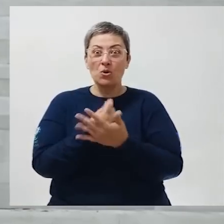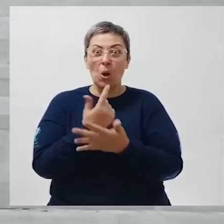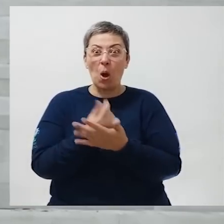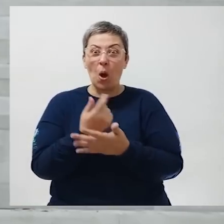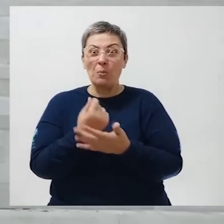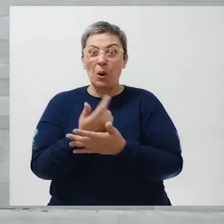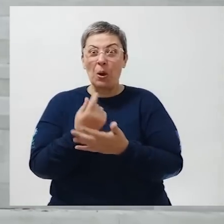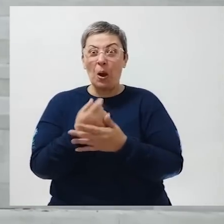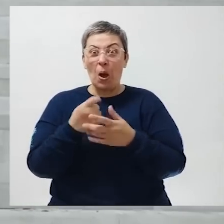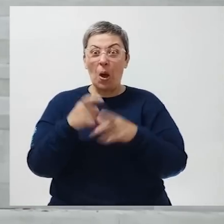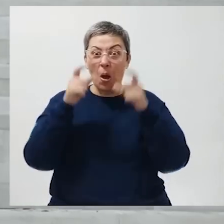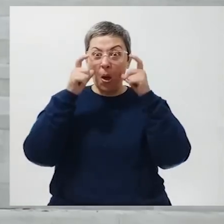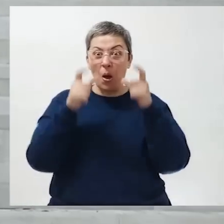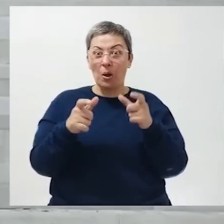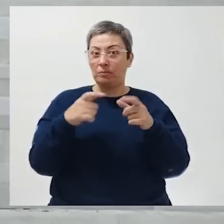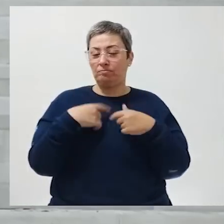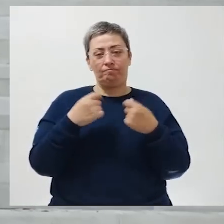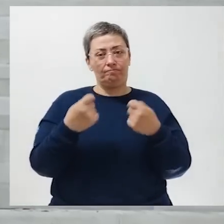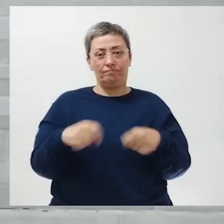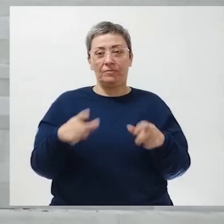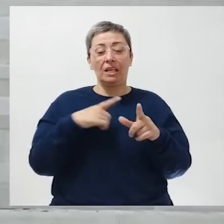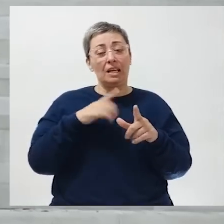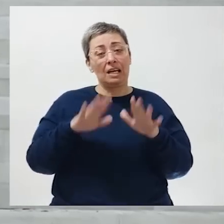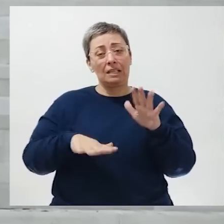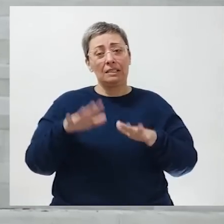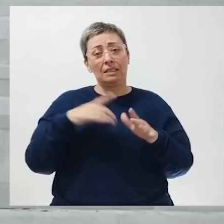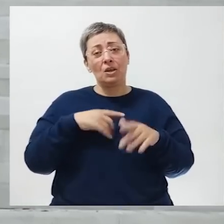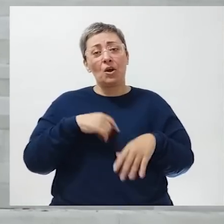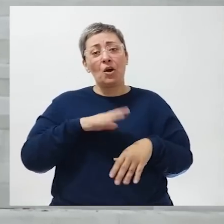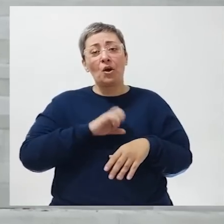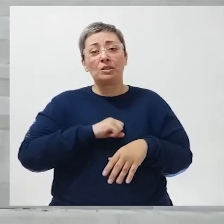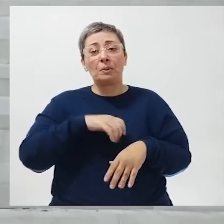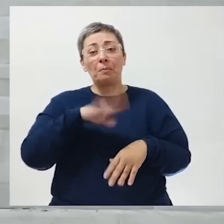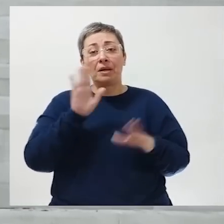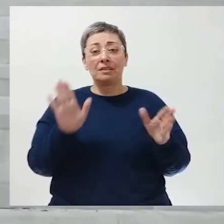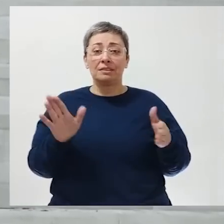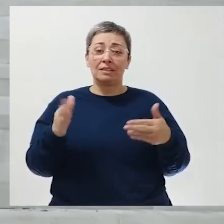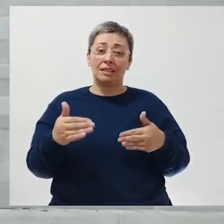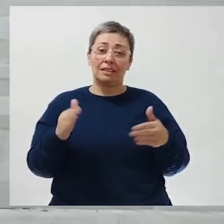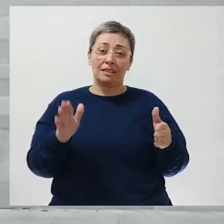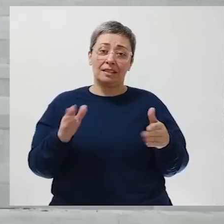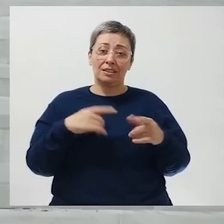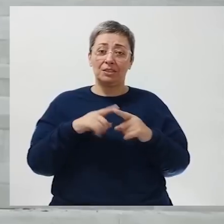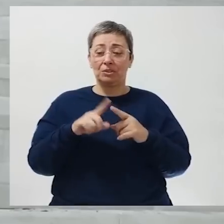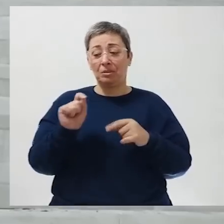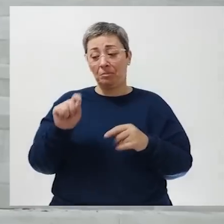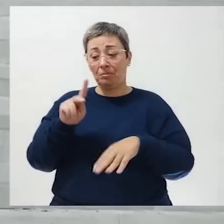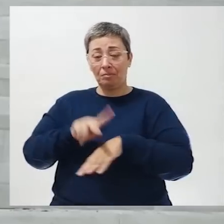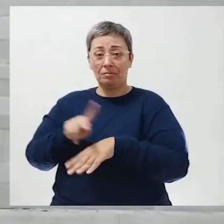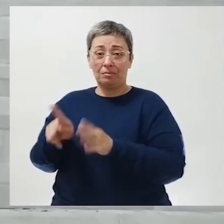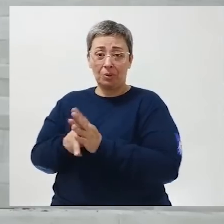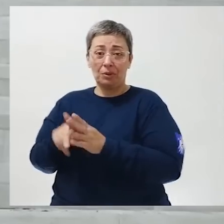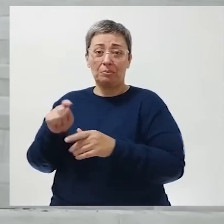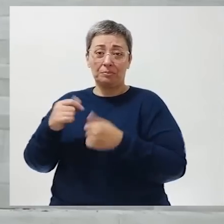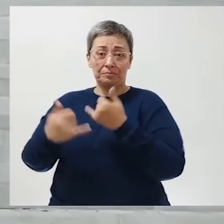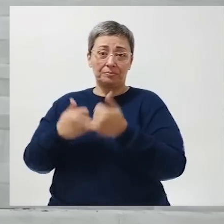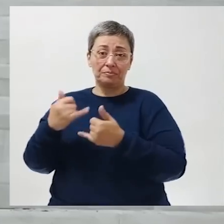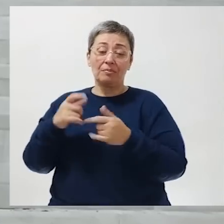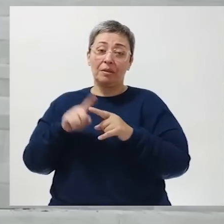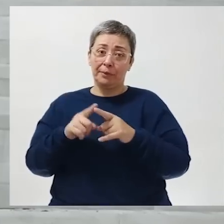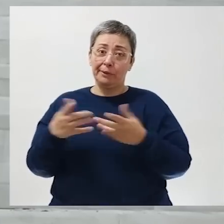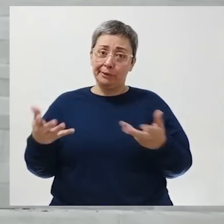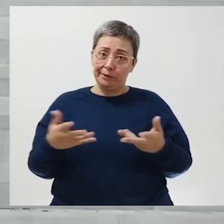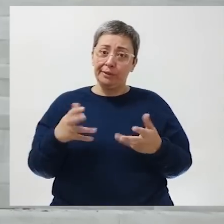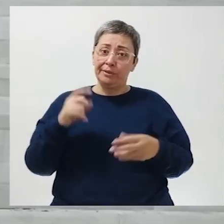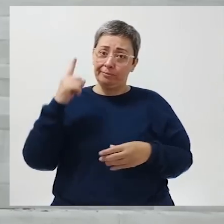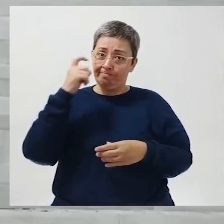consumismo desenfreado. Muitas vezes, elas gostam mais da caixa que veio o brinquedo do que do próprio brinquedo. Porque hoje em dia tá